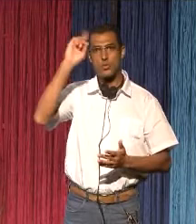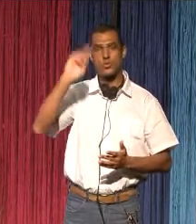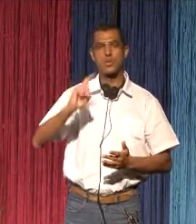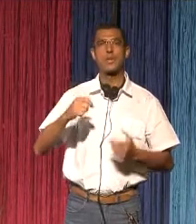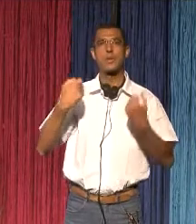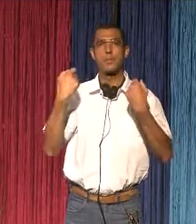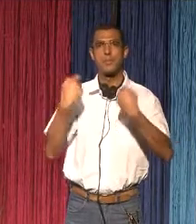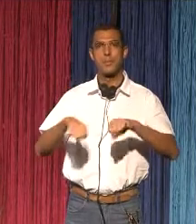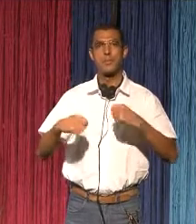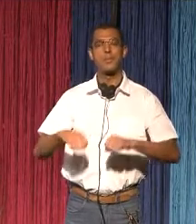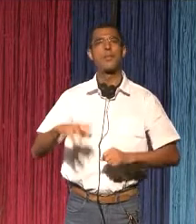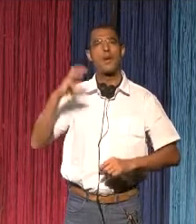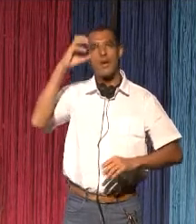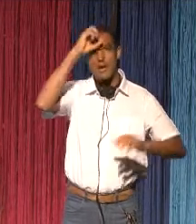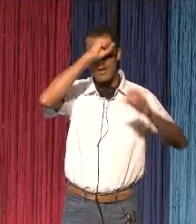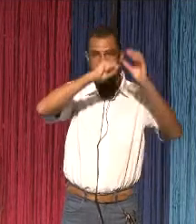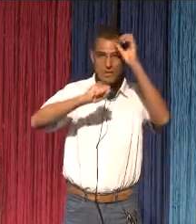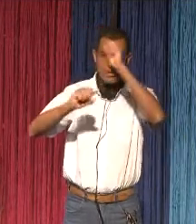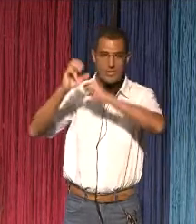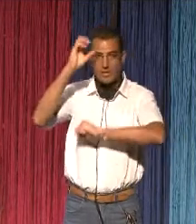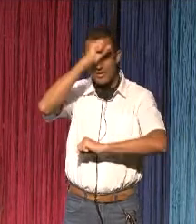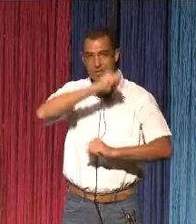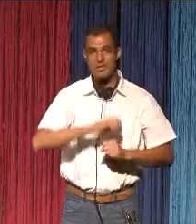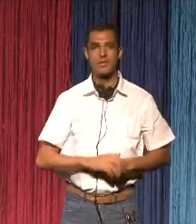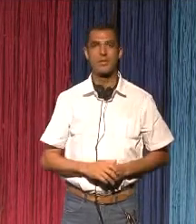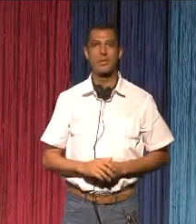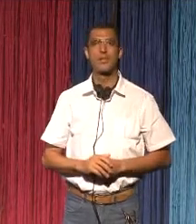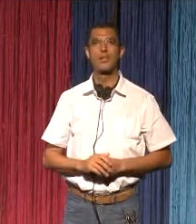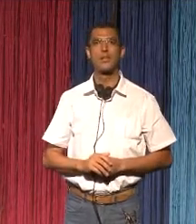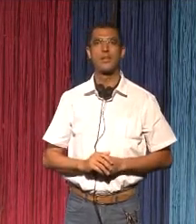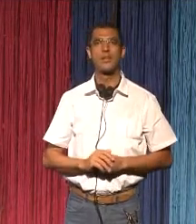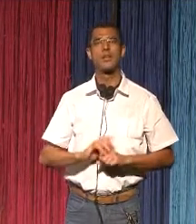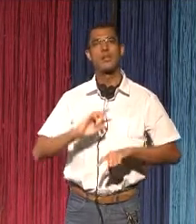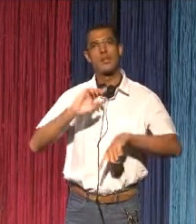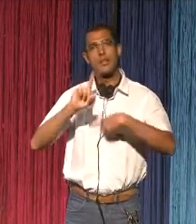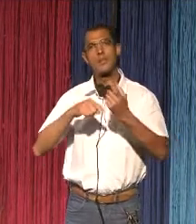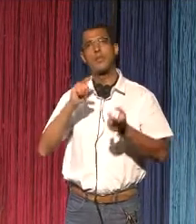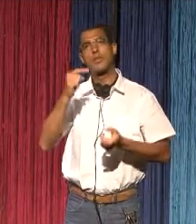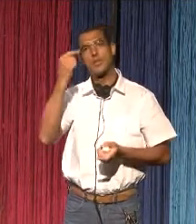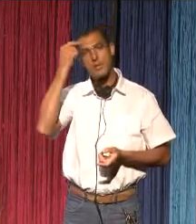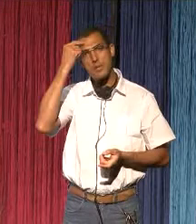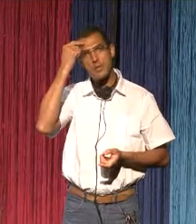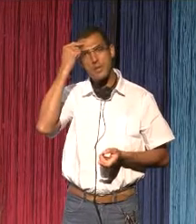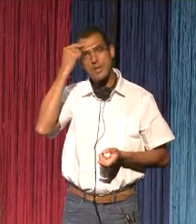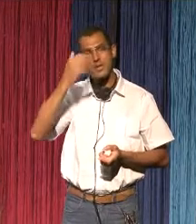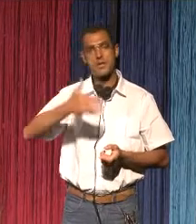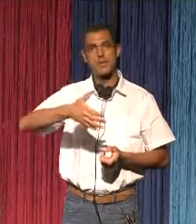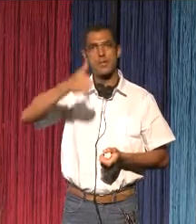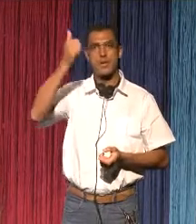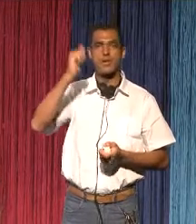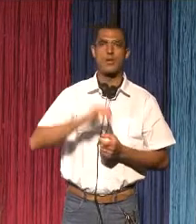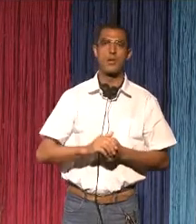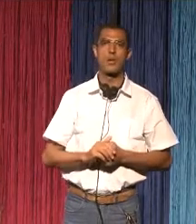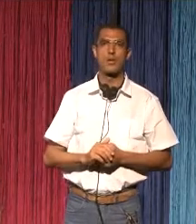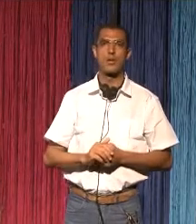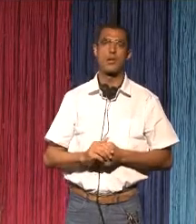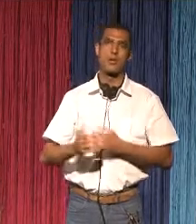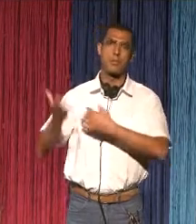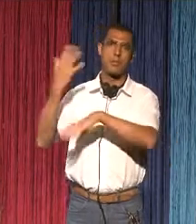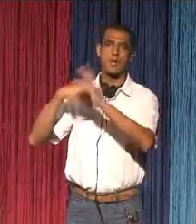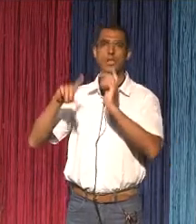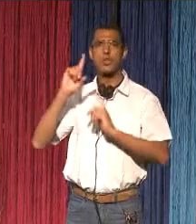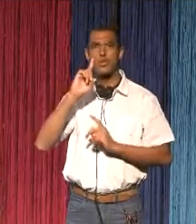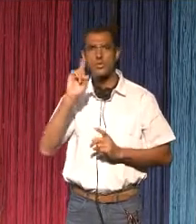A cognição, portanto, é um alento, né, quando você pode pensar algo melhor do que você pensava antes,